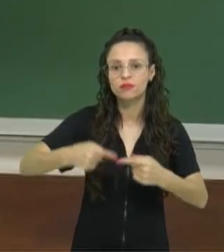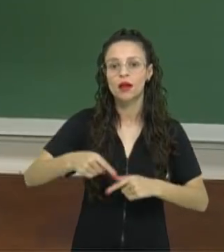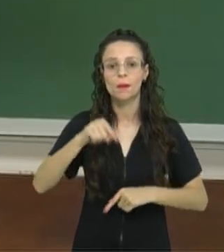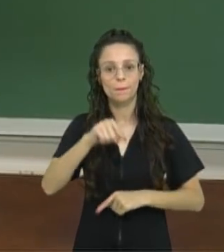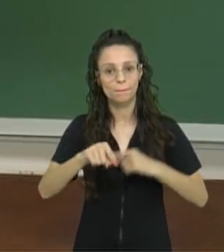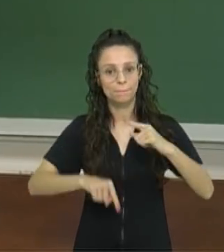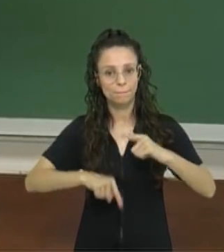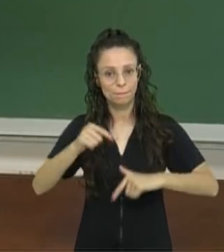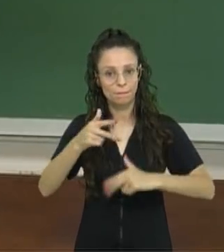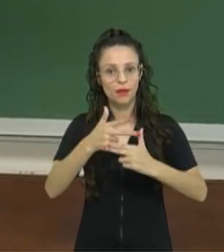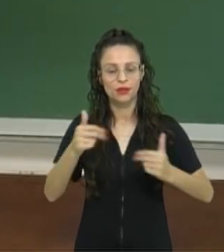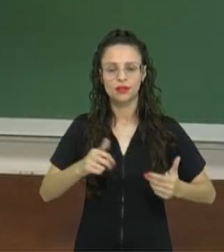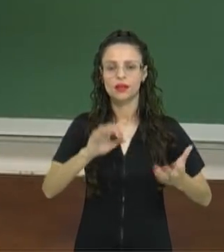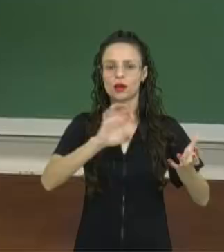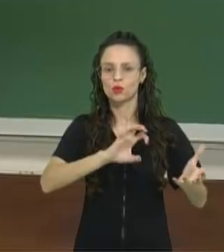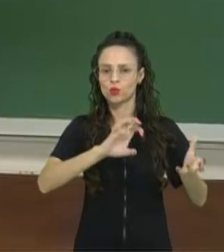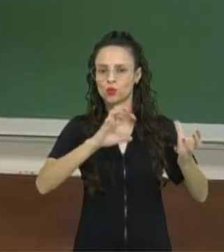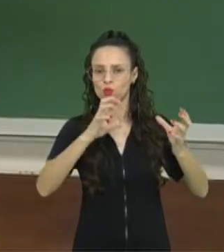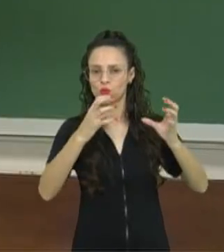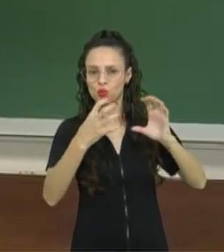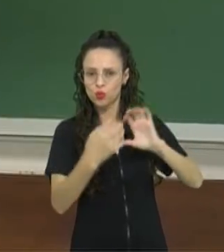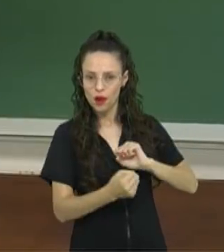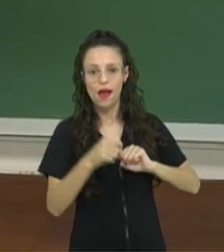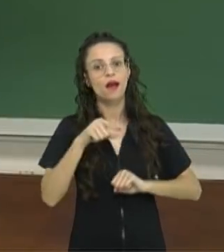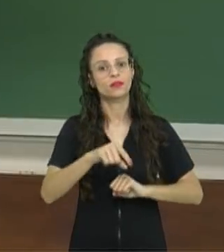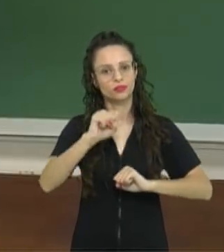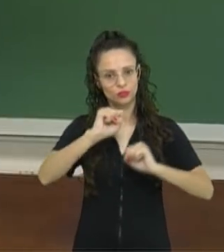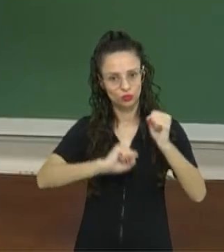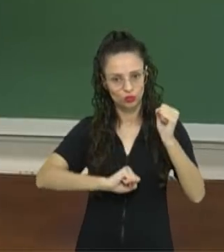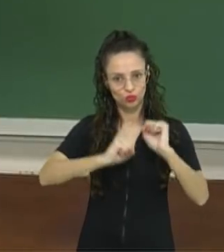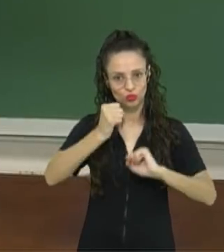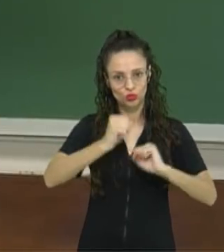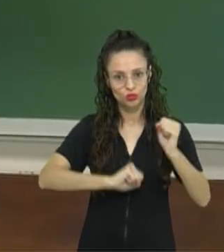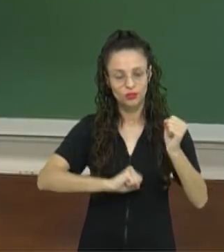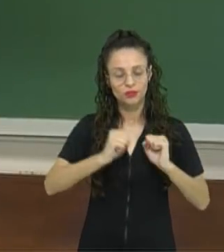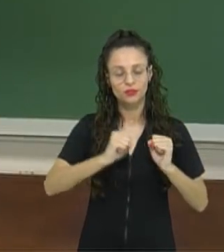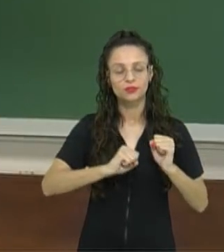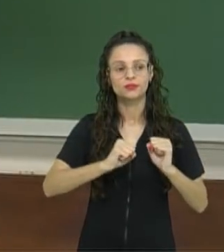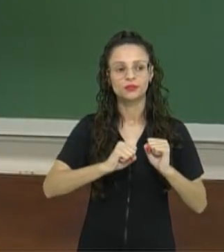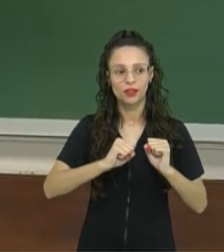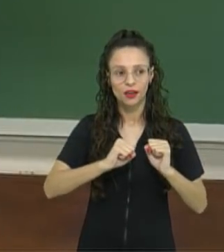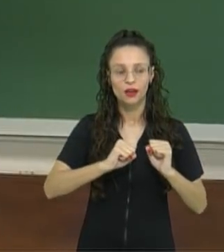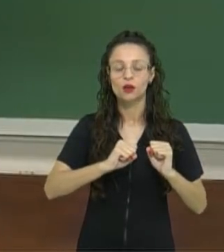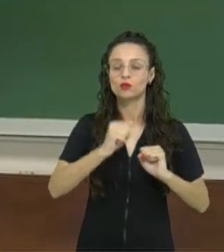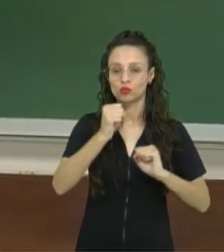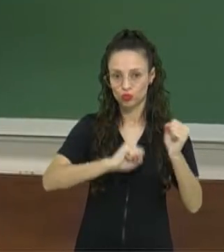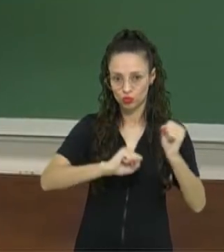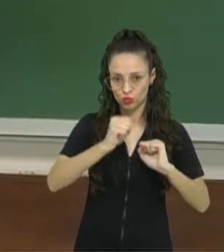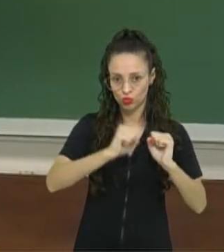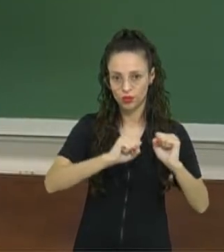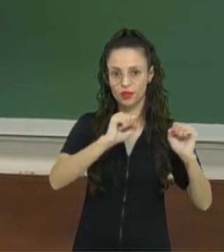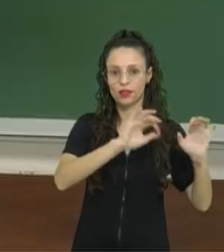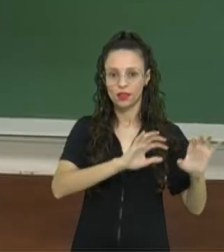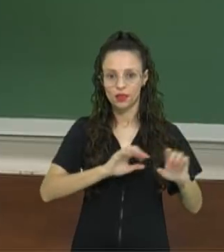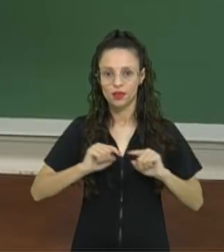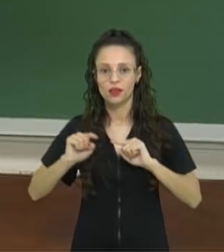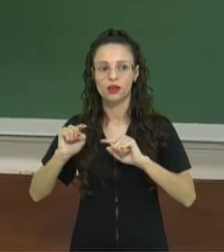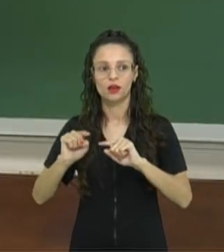né, que passa por uma transformação ali na indústria, e aí ele da indústria, né, ele vai ali para